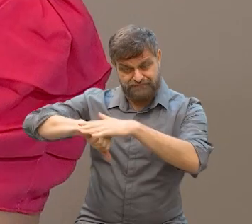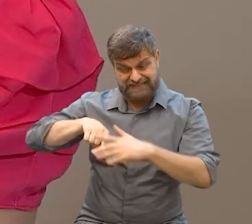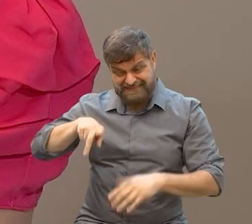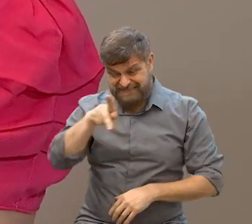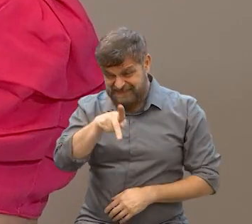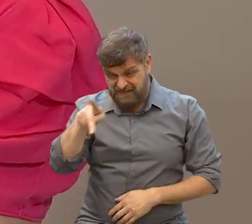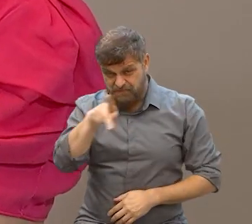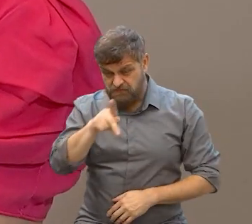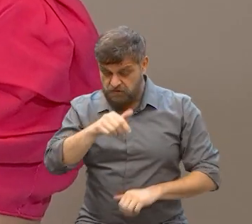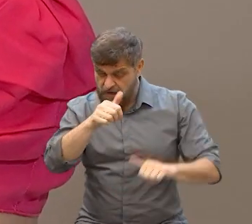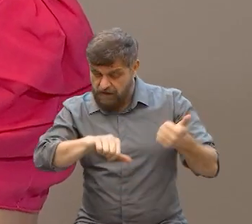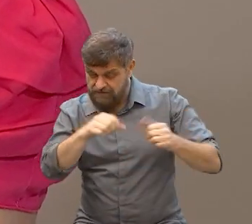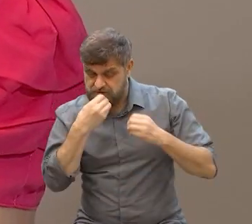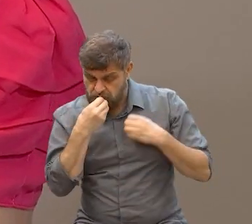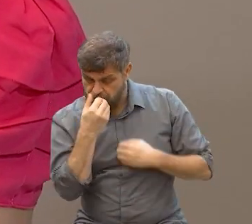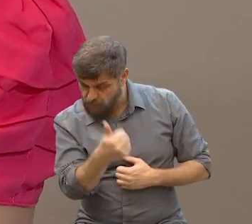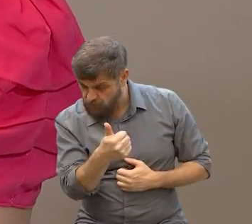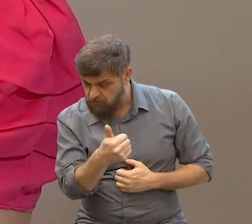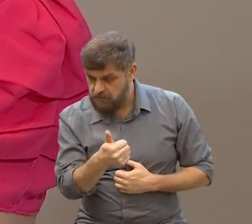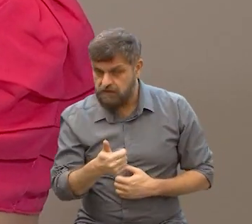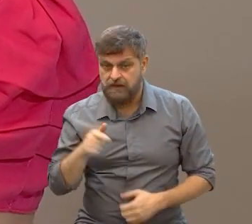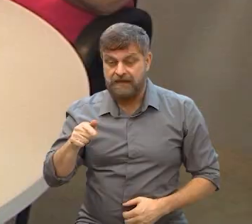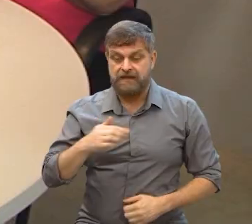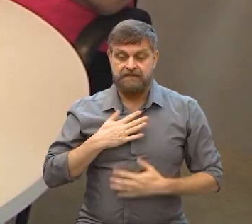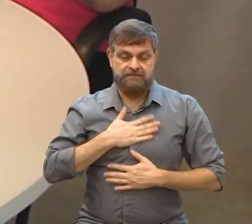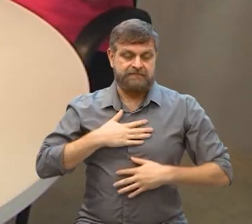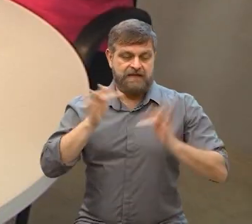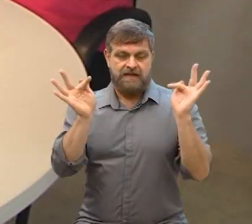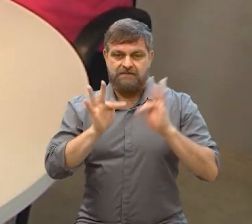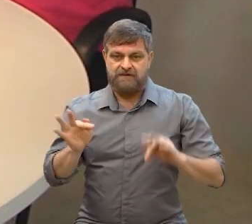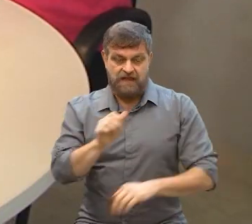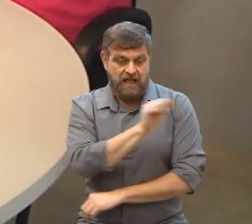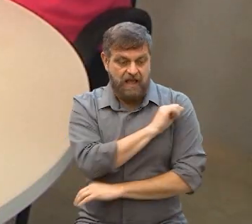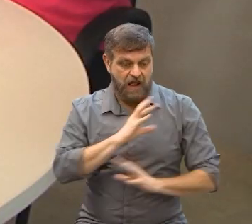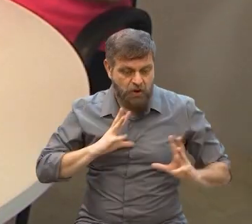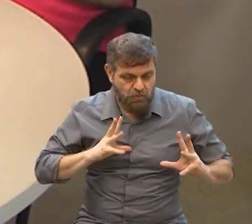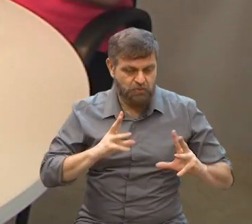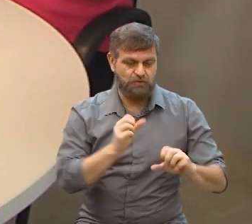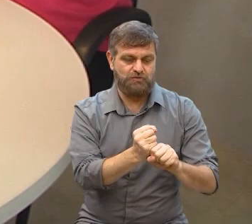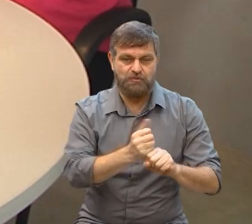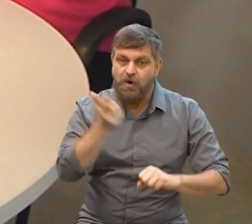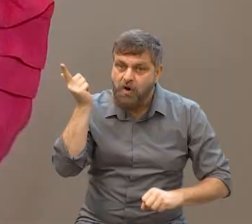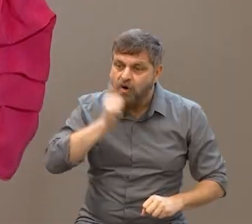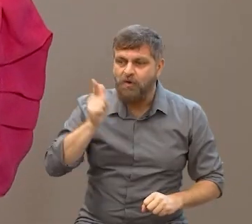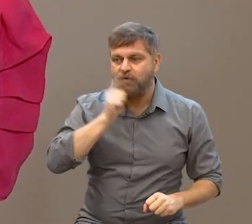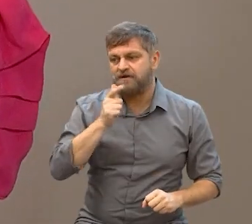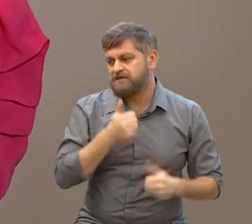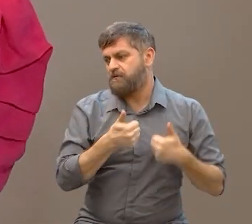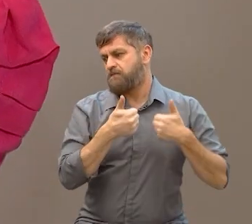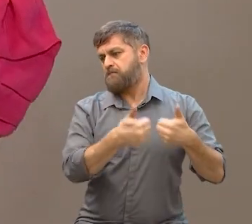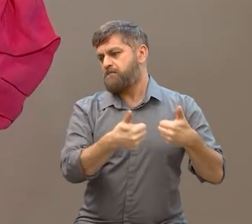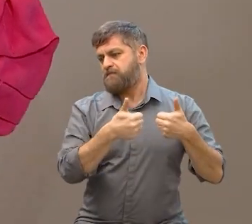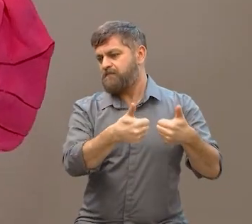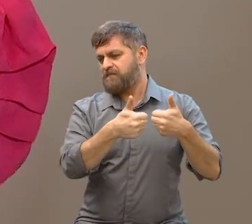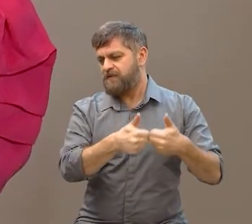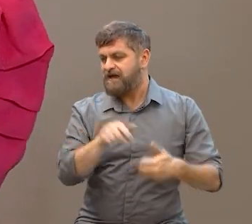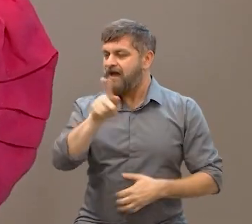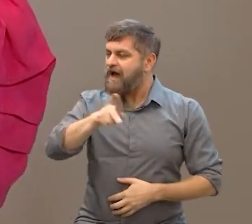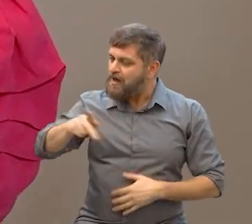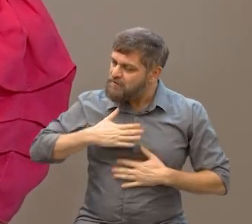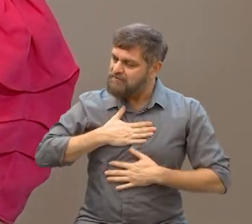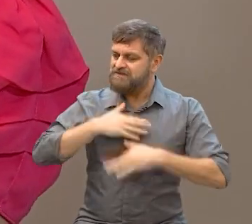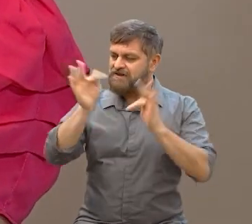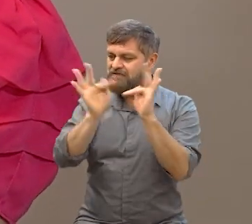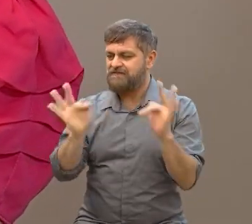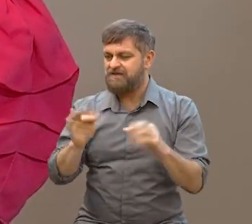uma boa avaliação, ele tem que ficar feliz com todo mundo, se todo mundo for bem, se todo mundo,